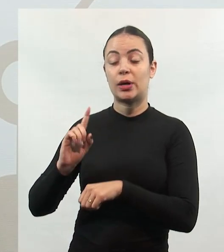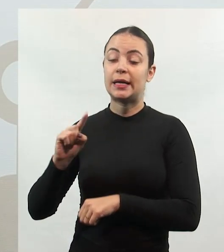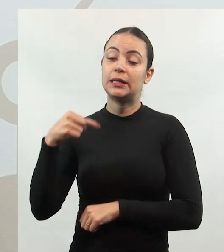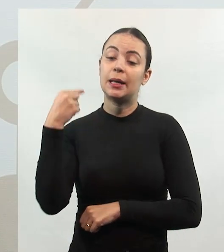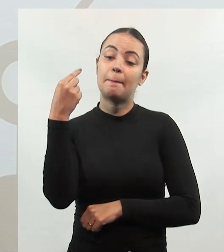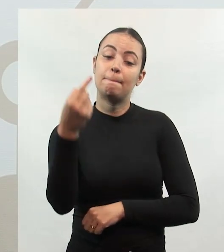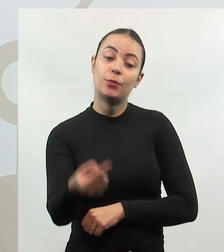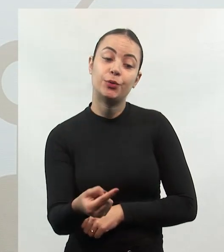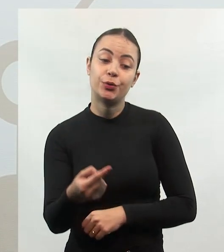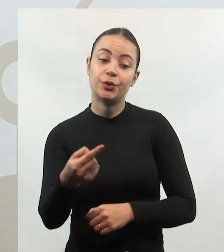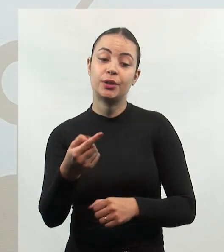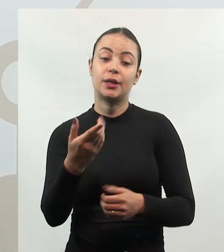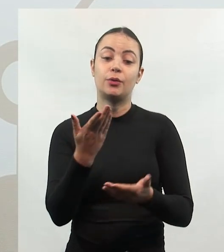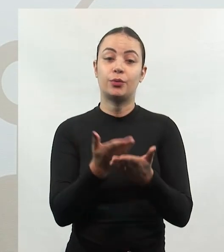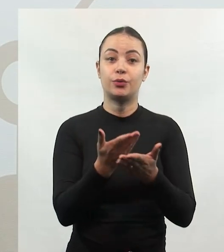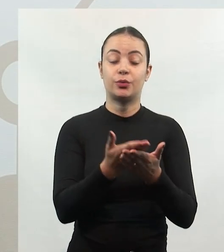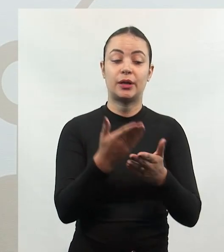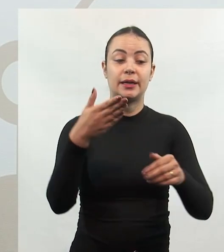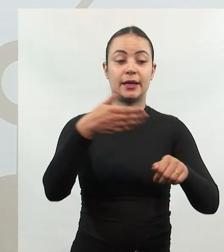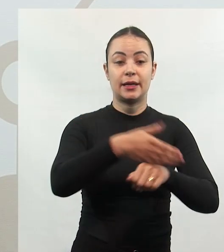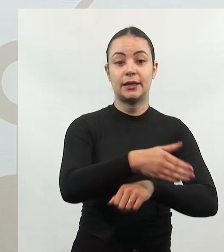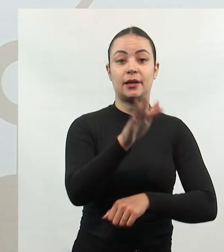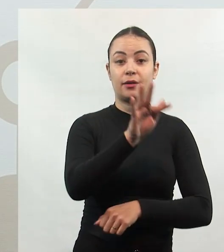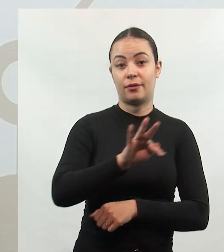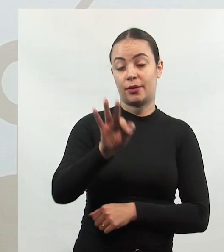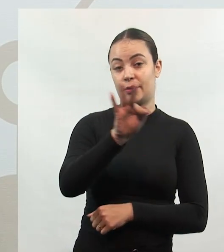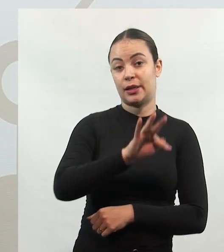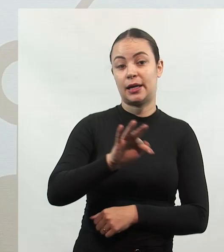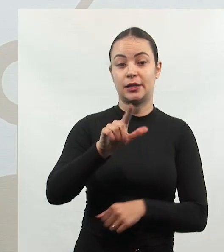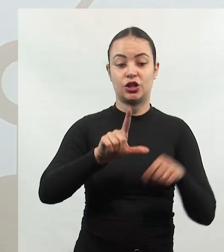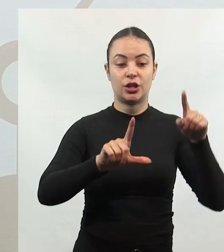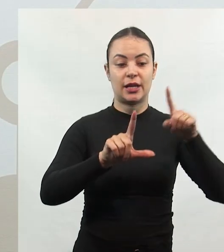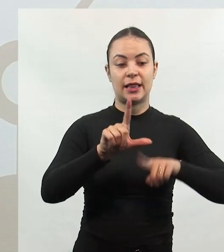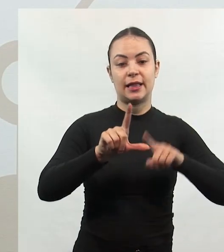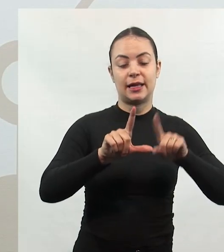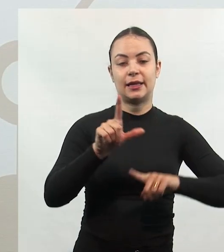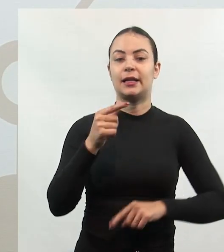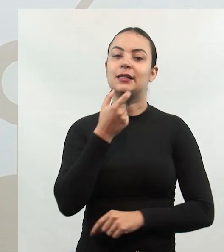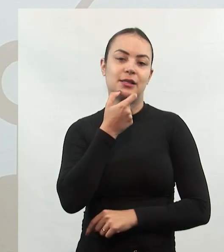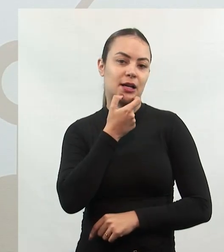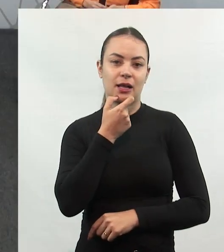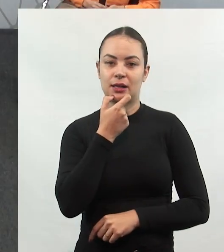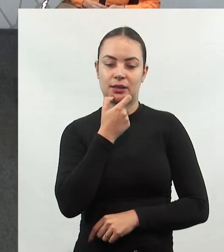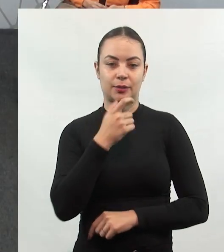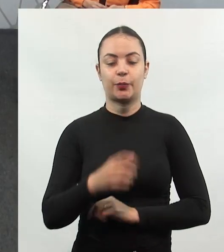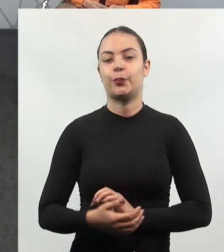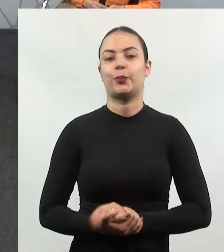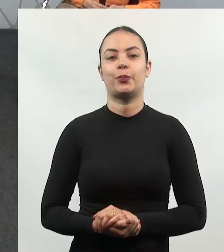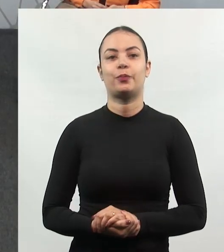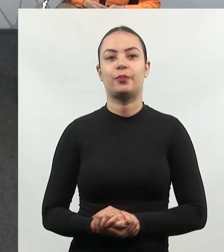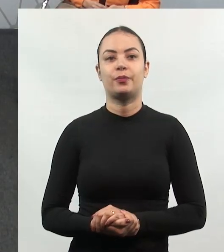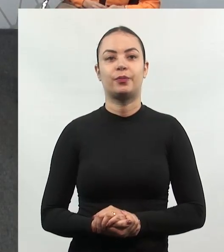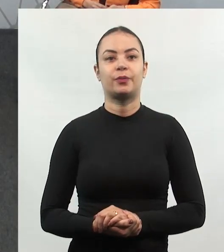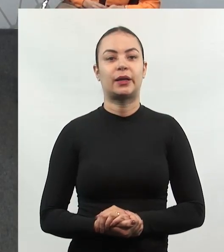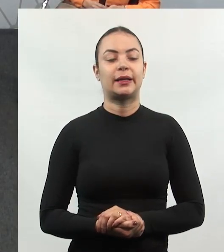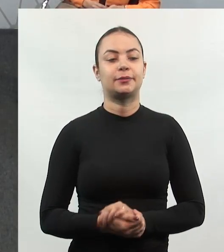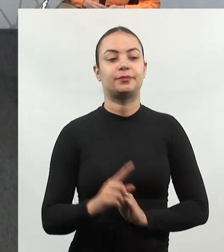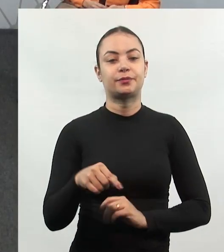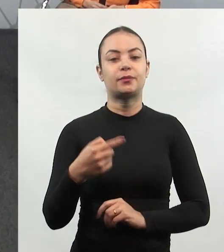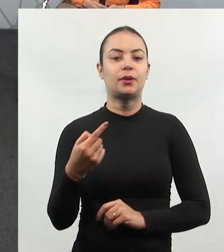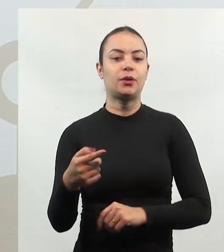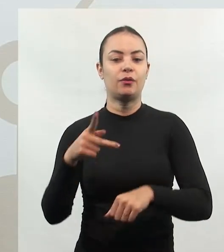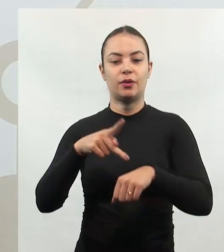muito importante, porque comecei a trabalhar, né, já dando aula, porque com a necessidade de